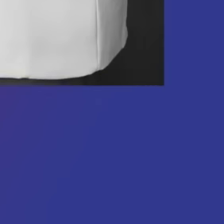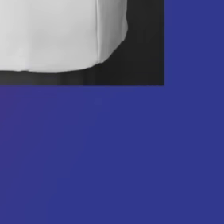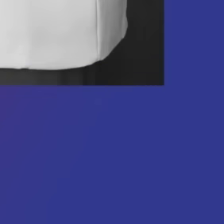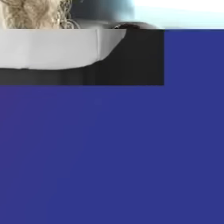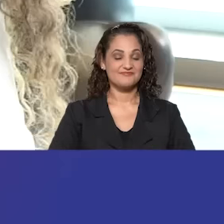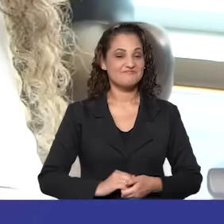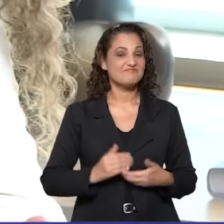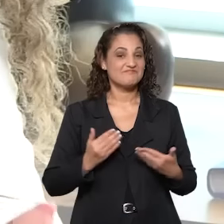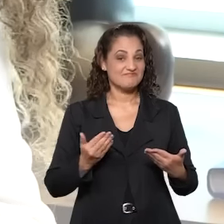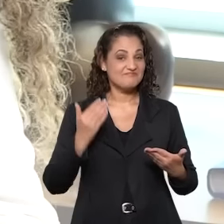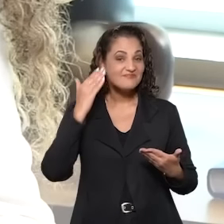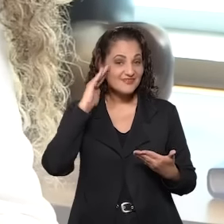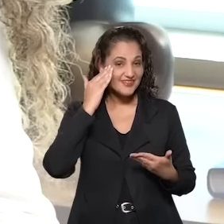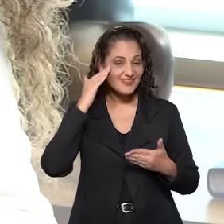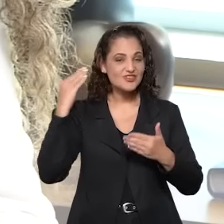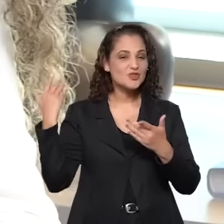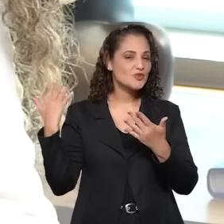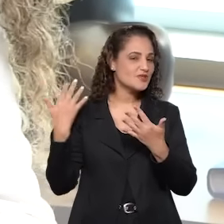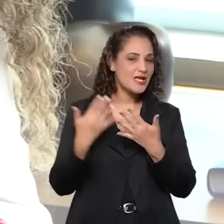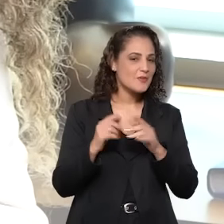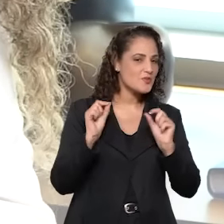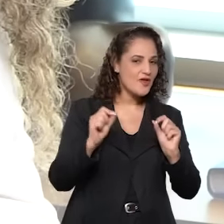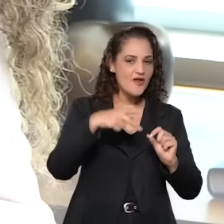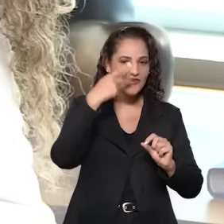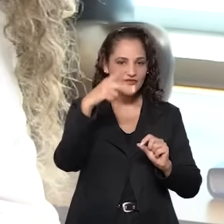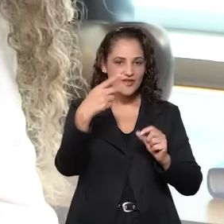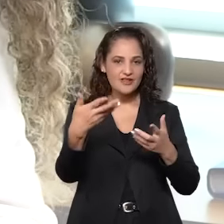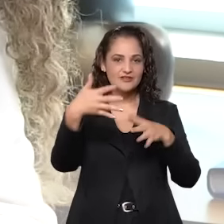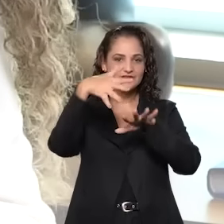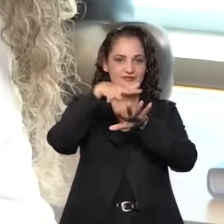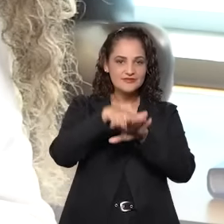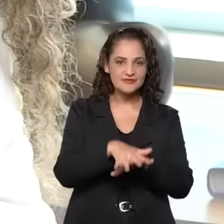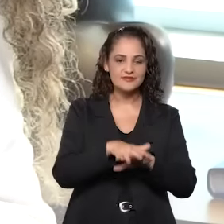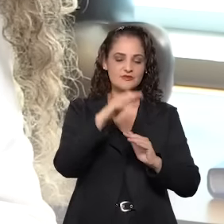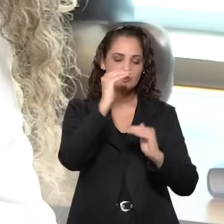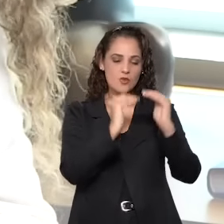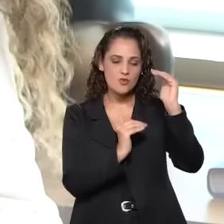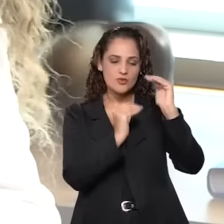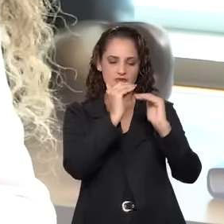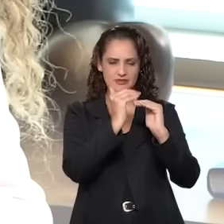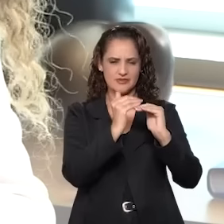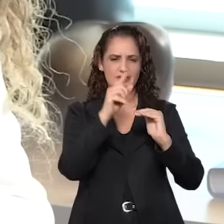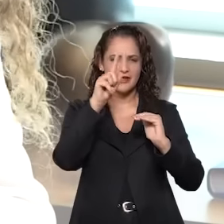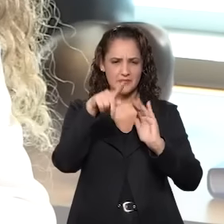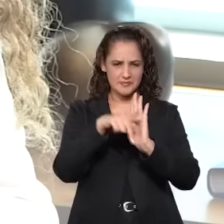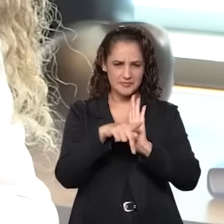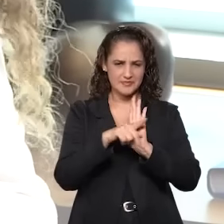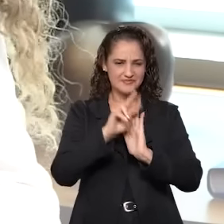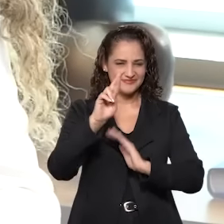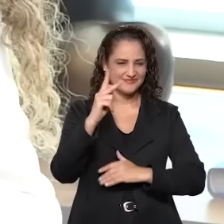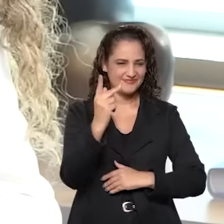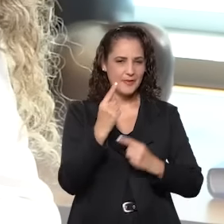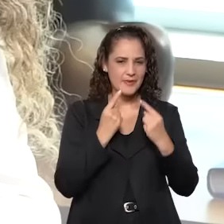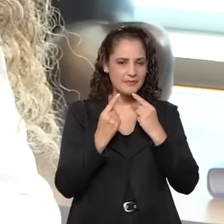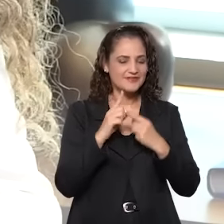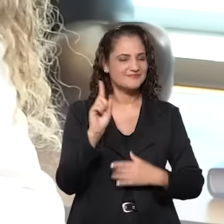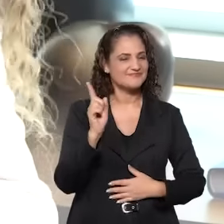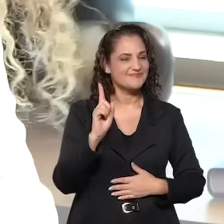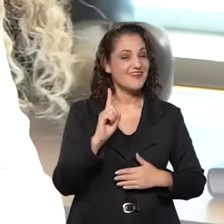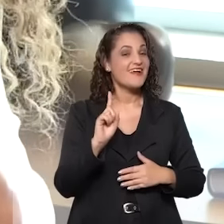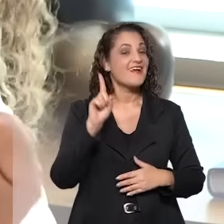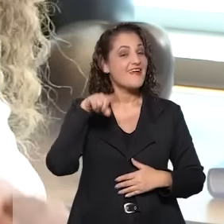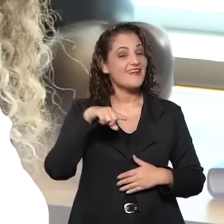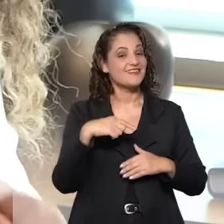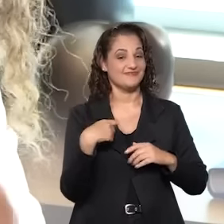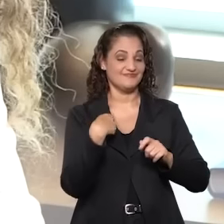Bradesco entendi ao longo do tempo que falar de inclusão falar de Equidade não é papo de RH isso é um papo de negócio